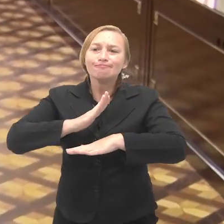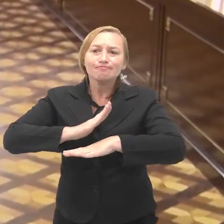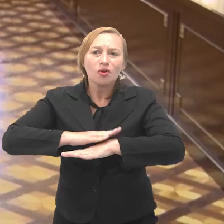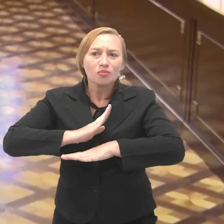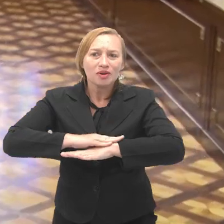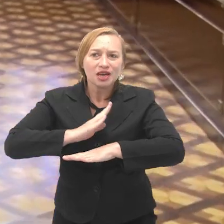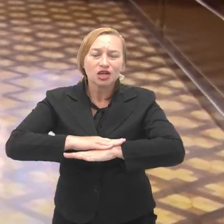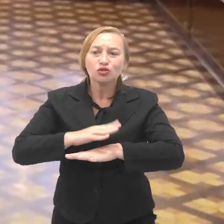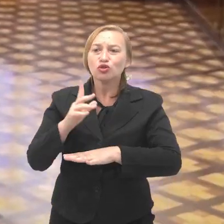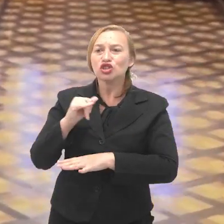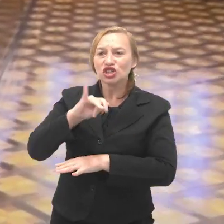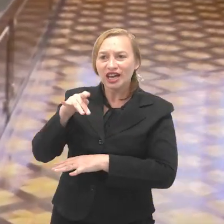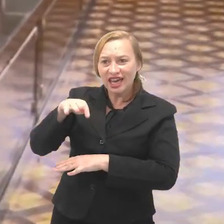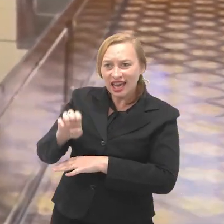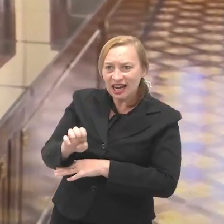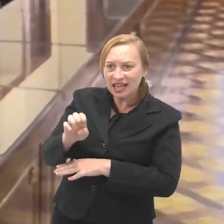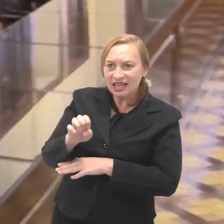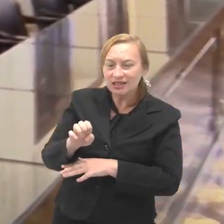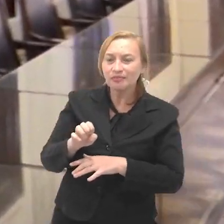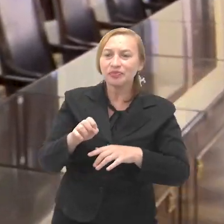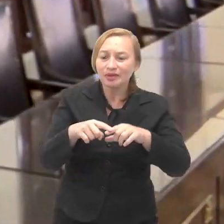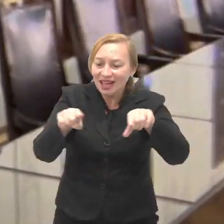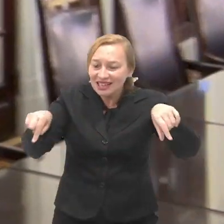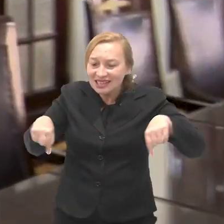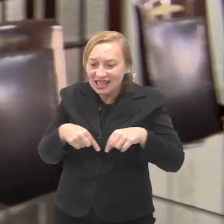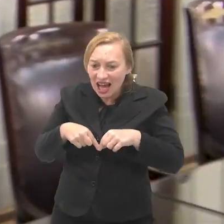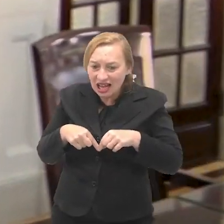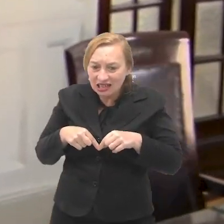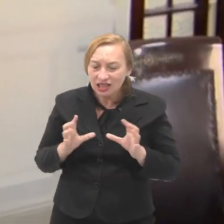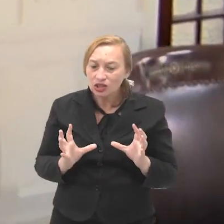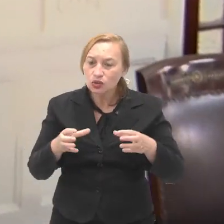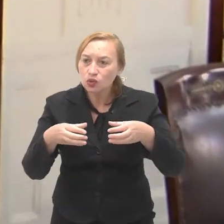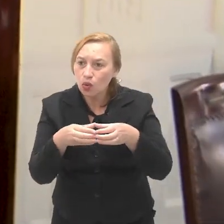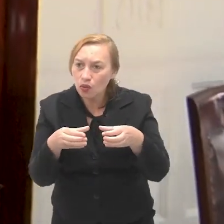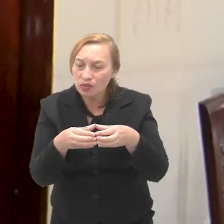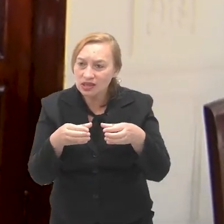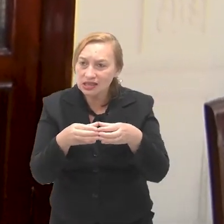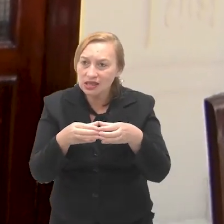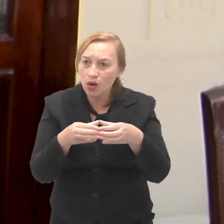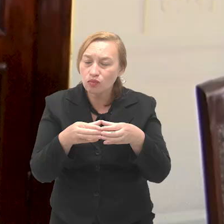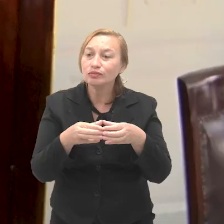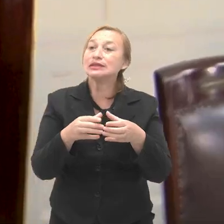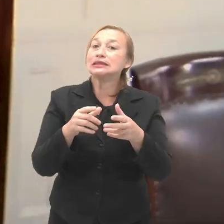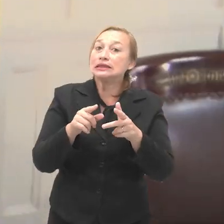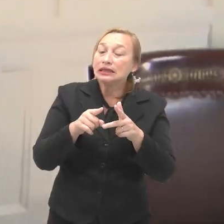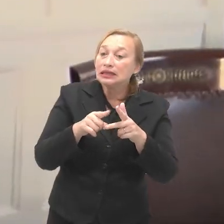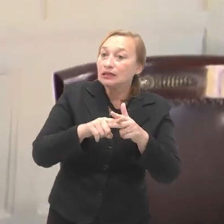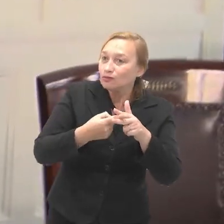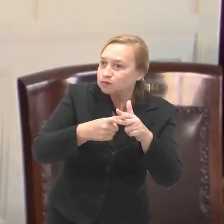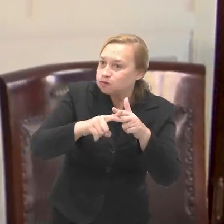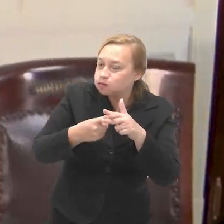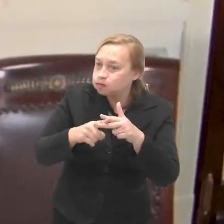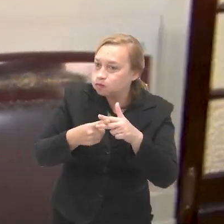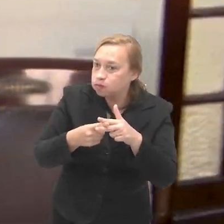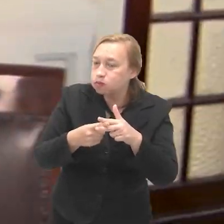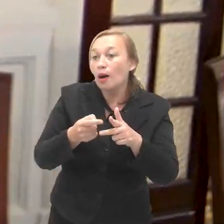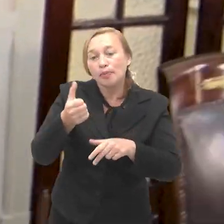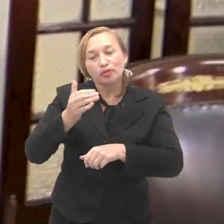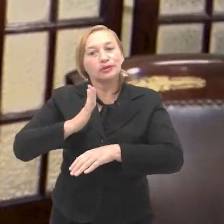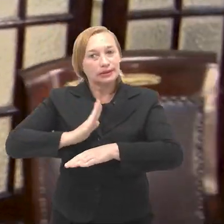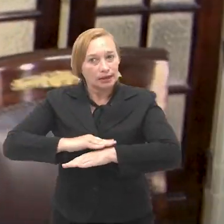Grande parte desse tempo, Jaqueline trabalhou na Sala das Comissões, que passou recentemente por uma